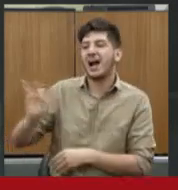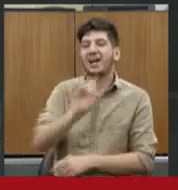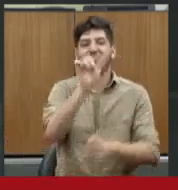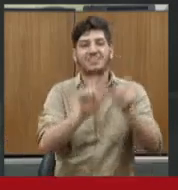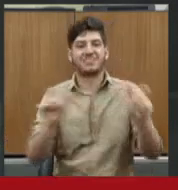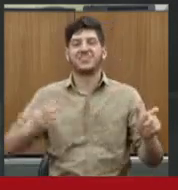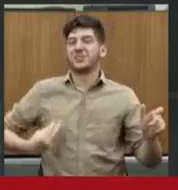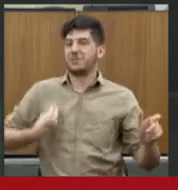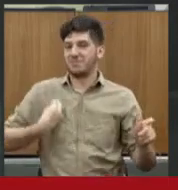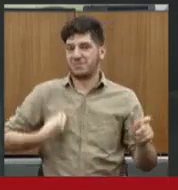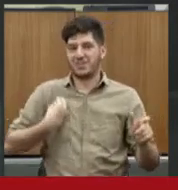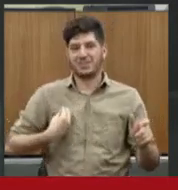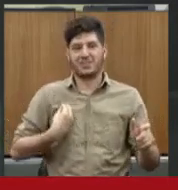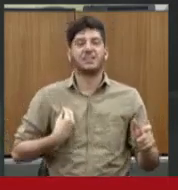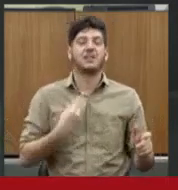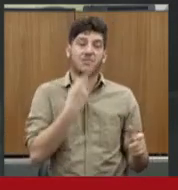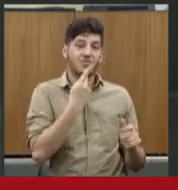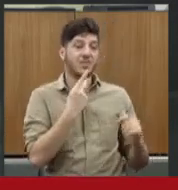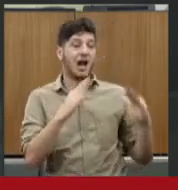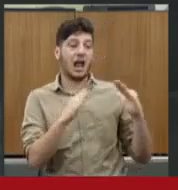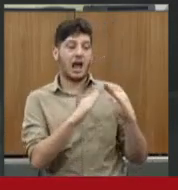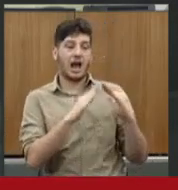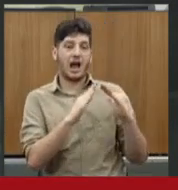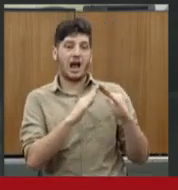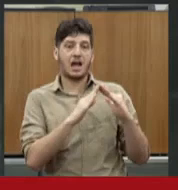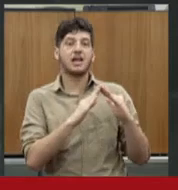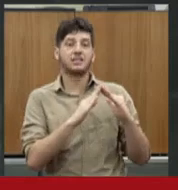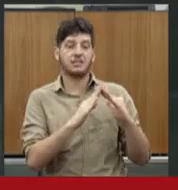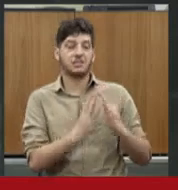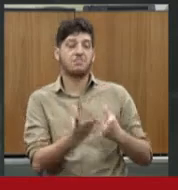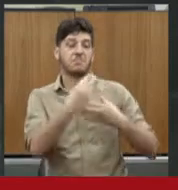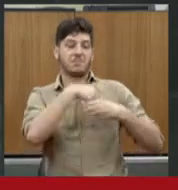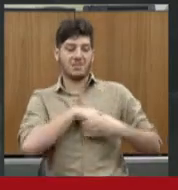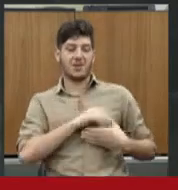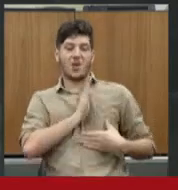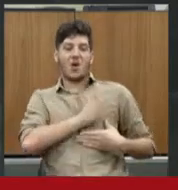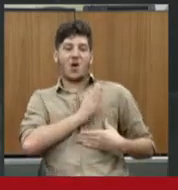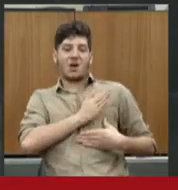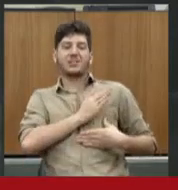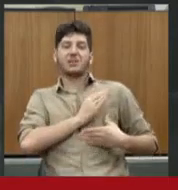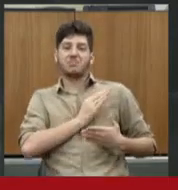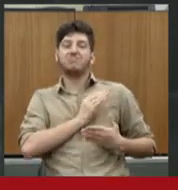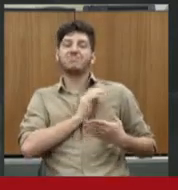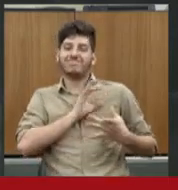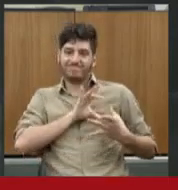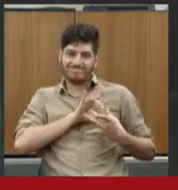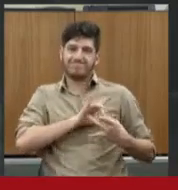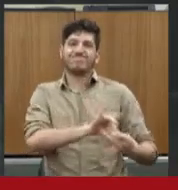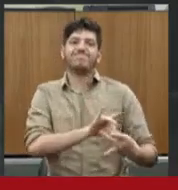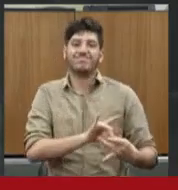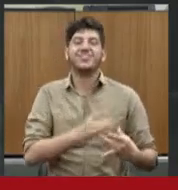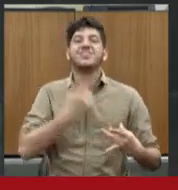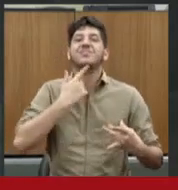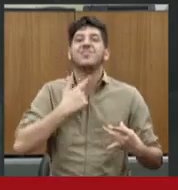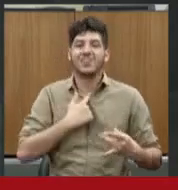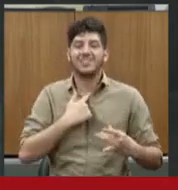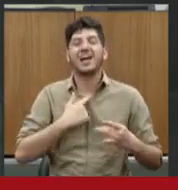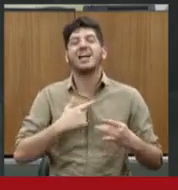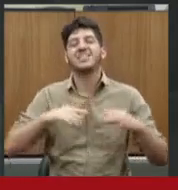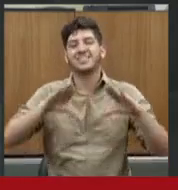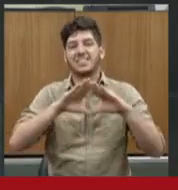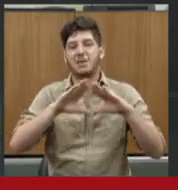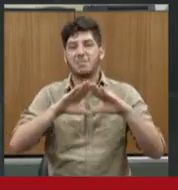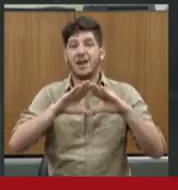que casa é onde o seu coração está gravado, e nosso desejo é que a nossa Assembleia de Minas seja morada,